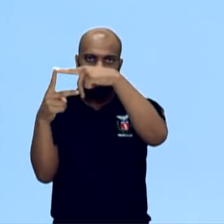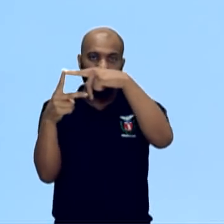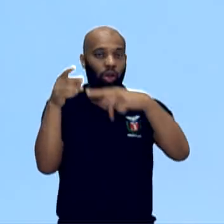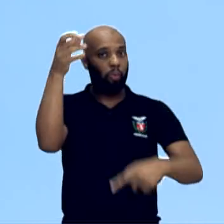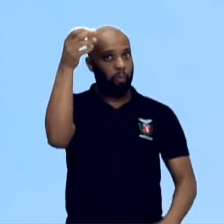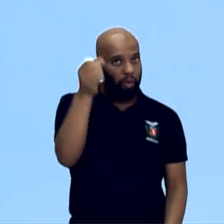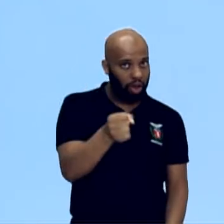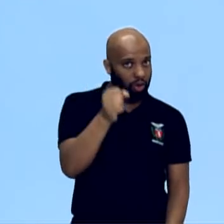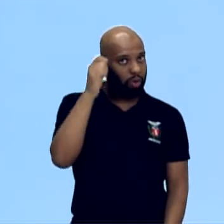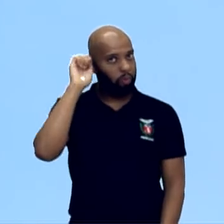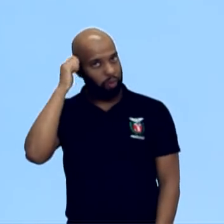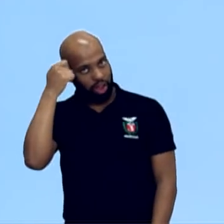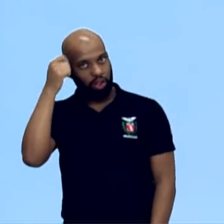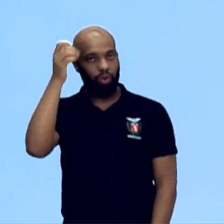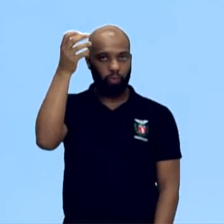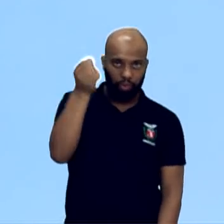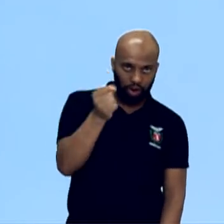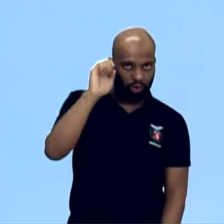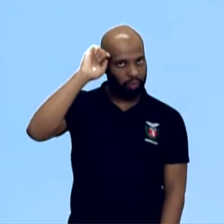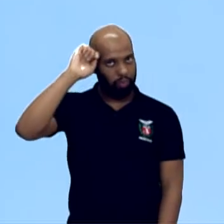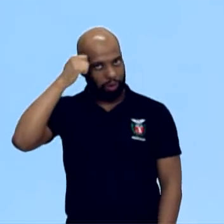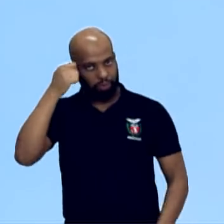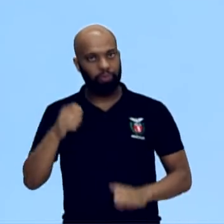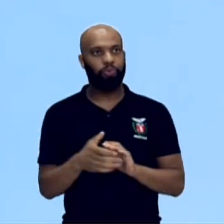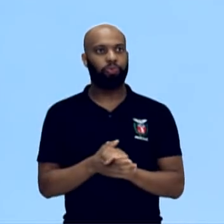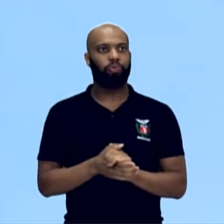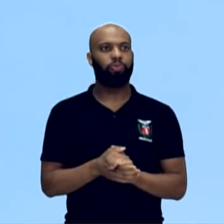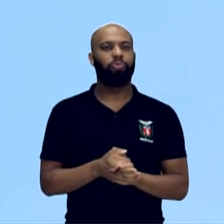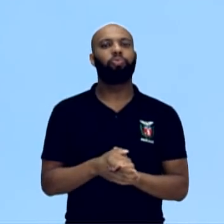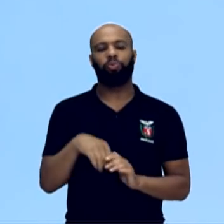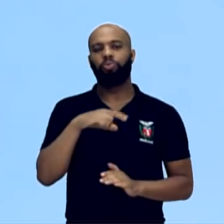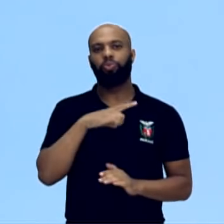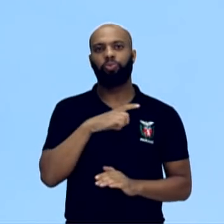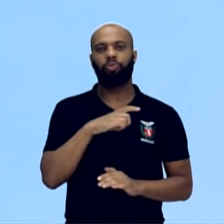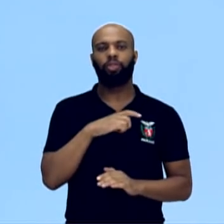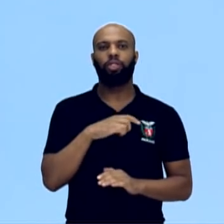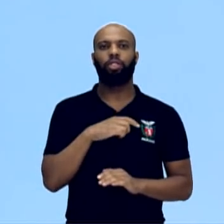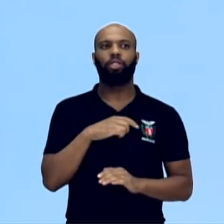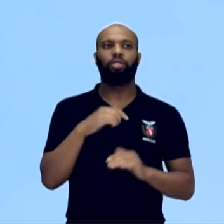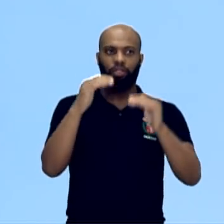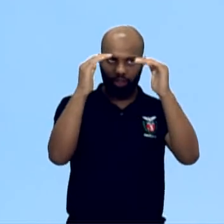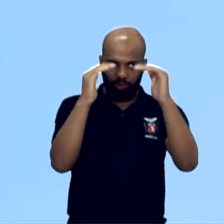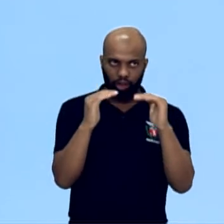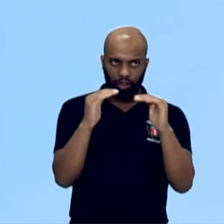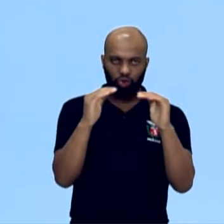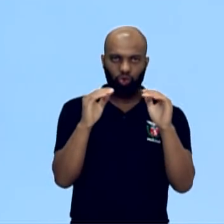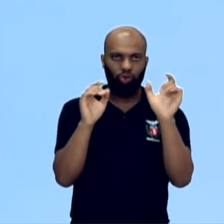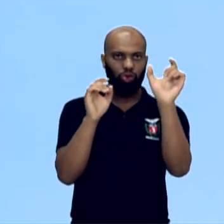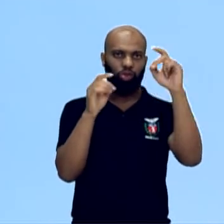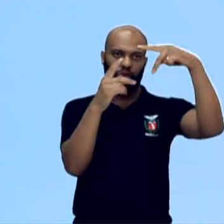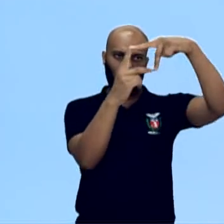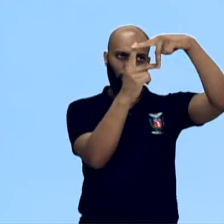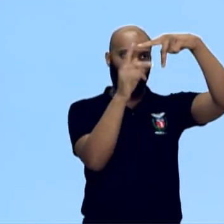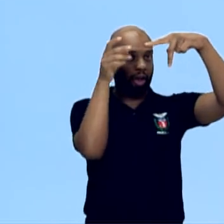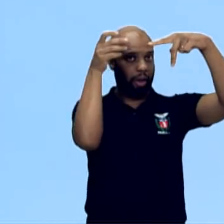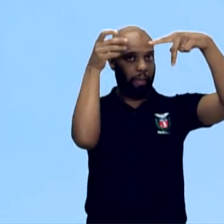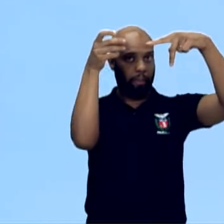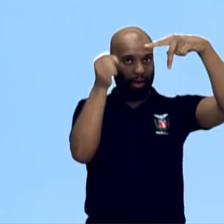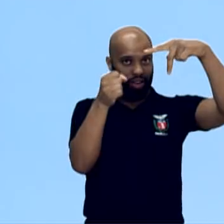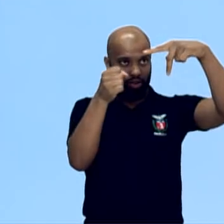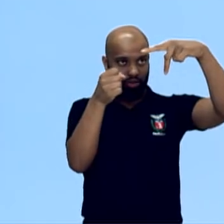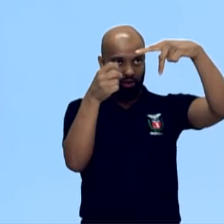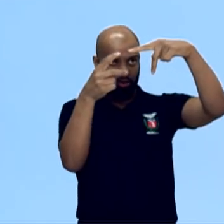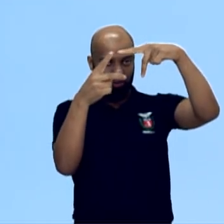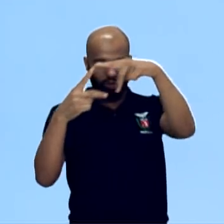preto, se alternando, né? E embaixo inverte, preto, branco, preto, branco. E observe que dentro